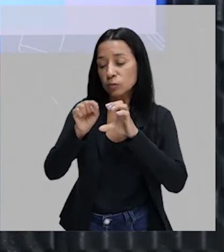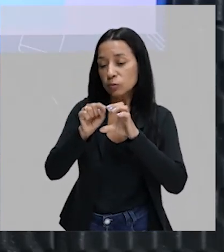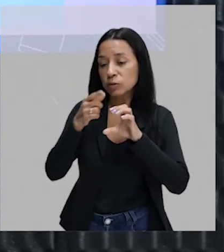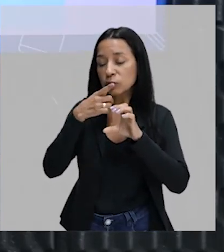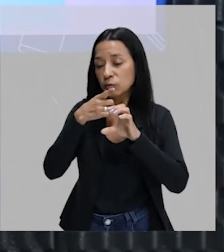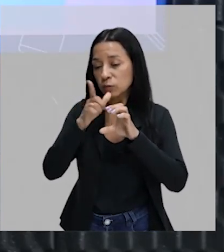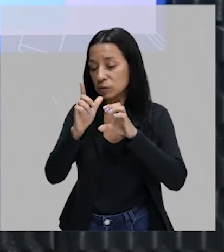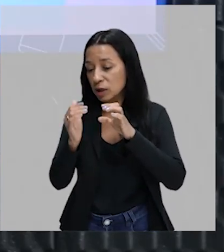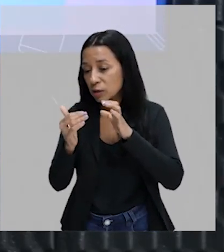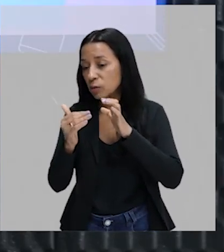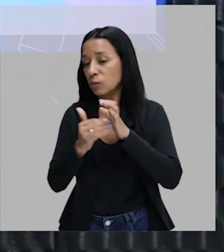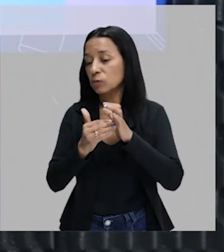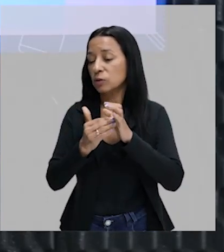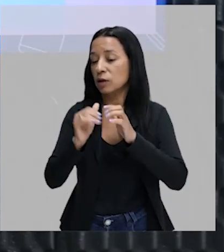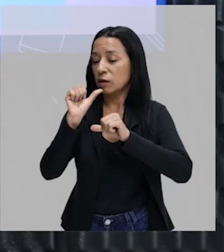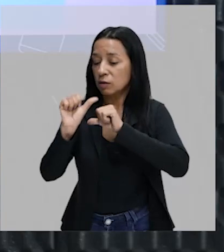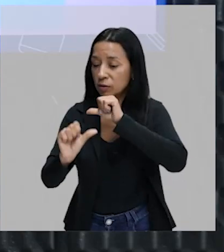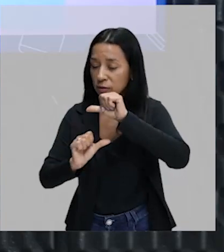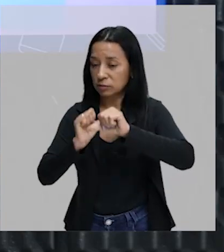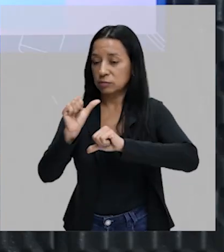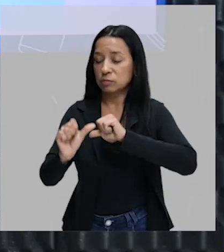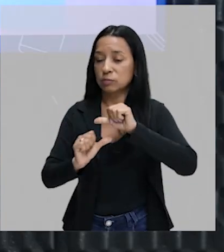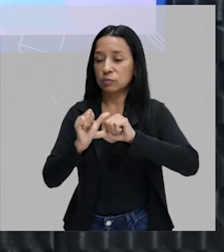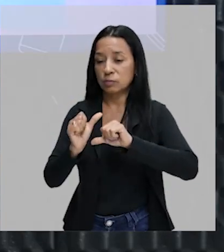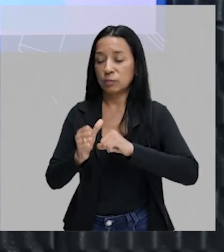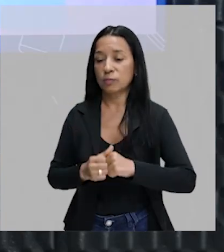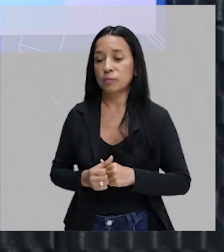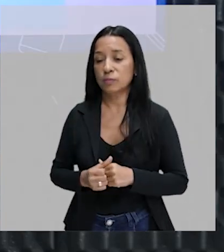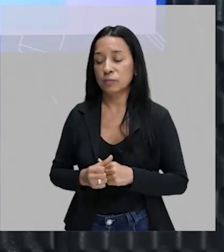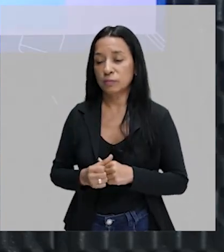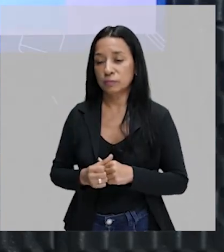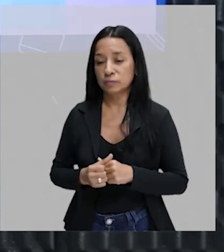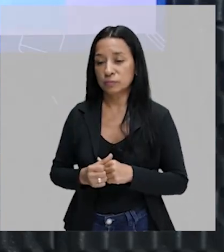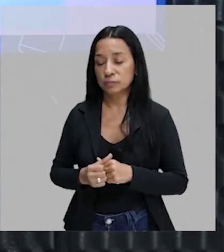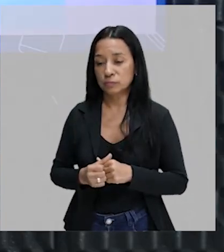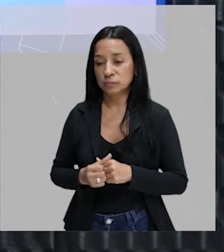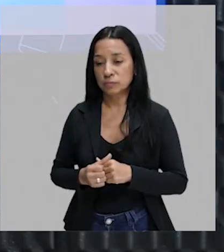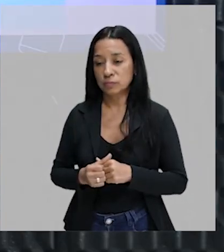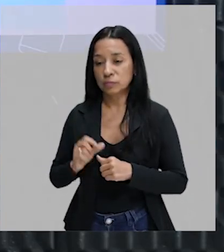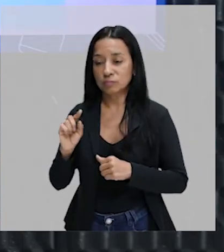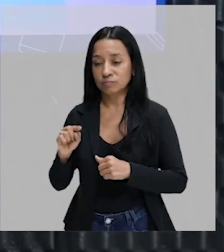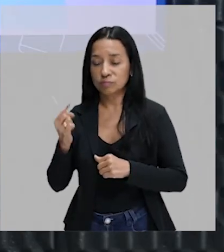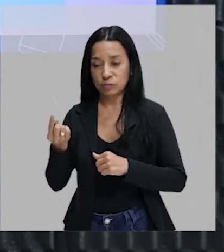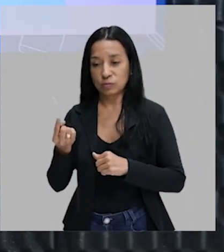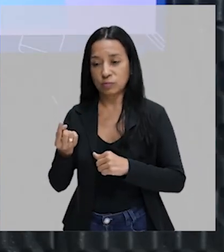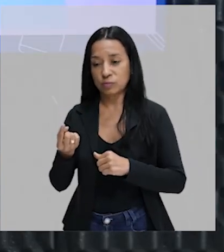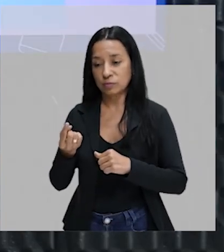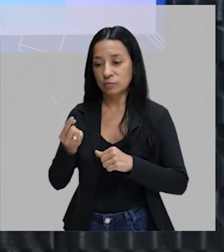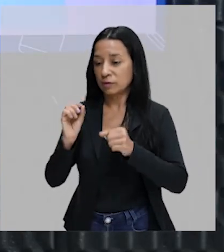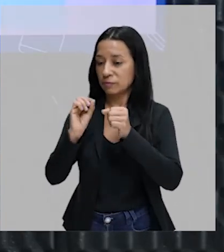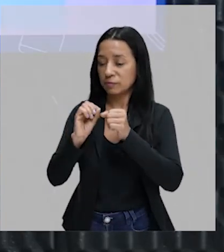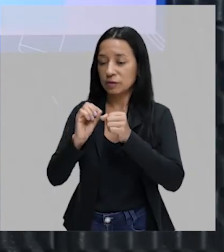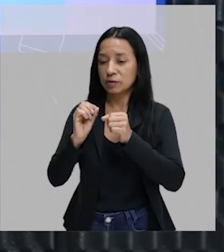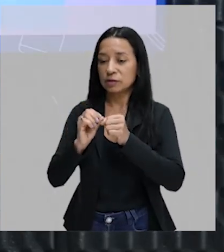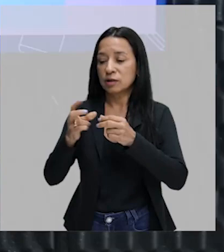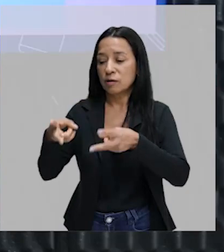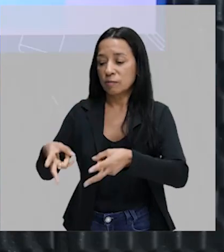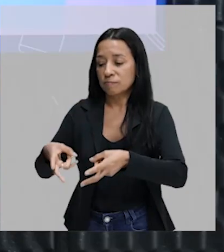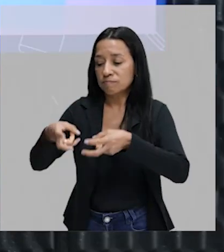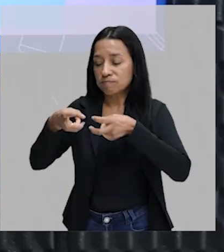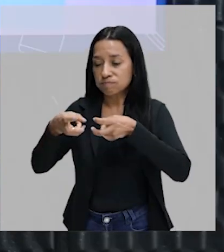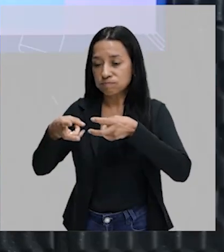controlar uma reação metabólica, produzindo uma proteína que, consequentemente, vai realizar